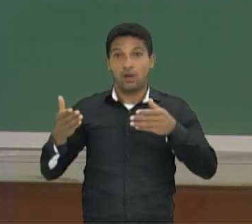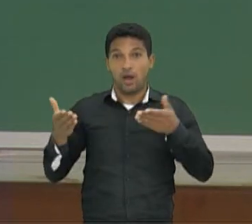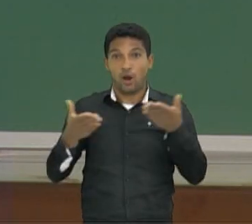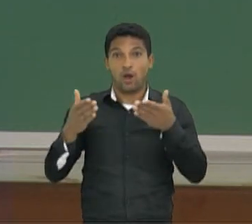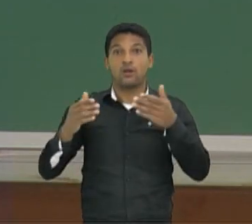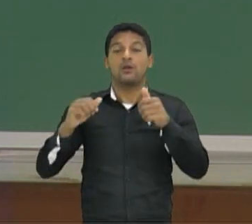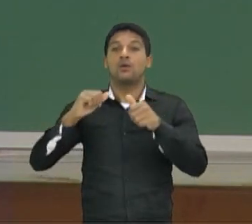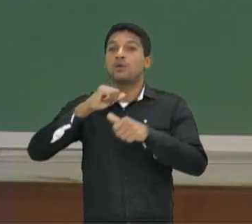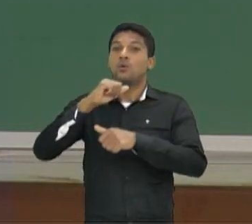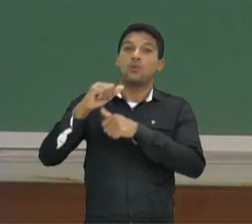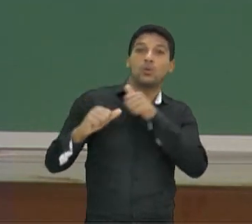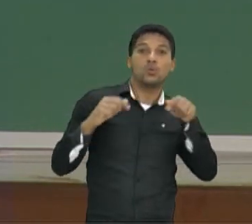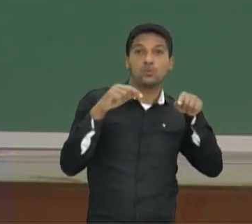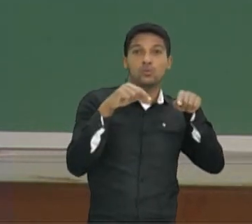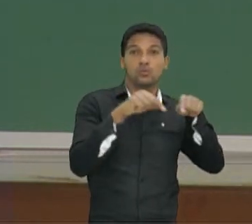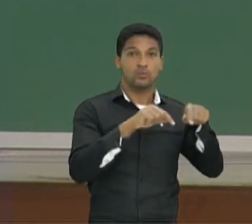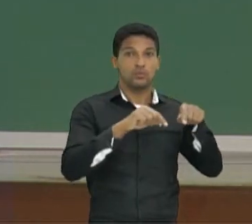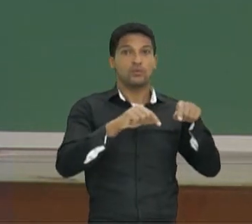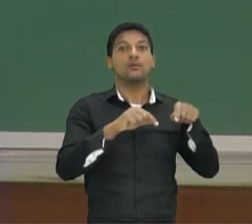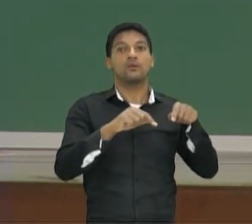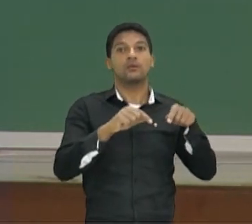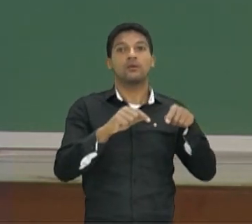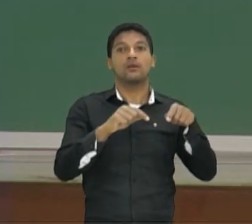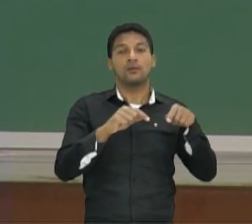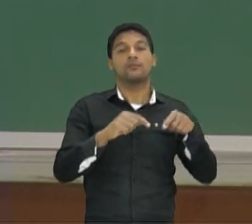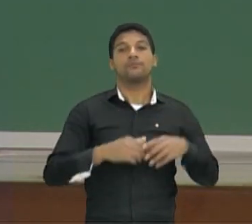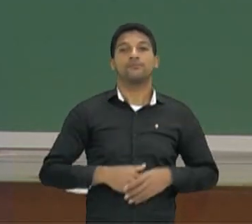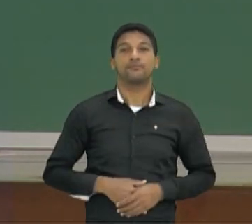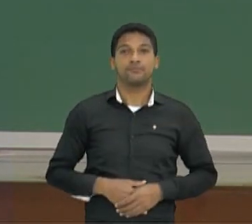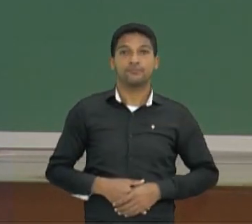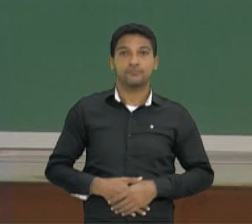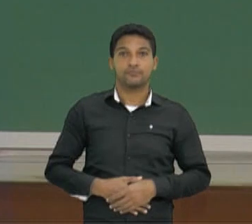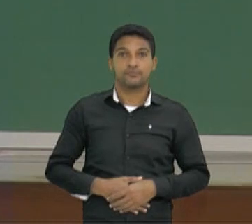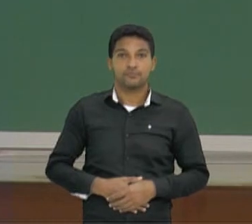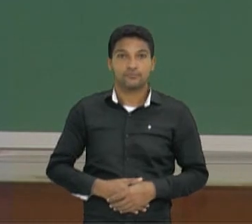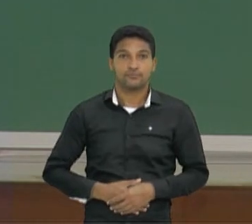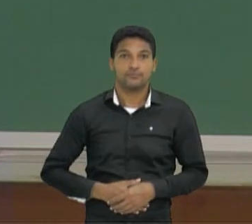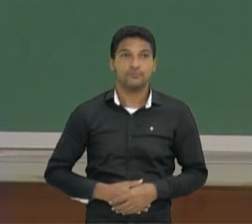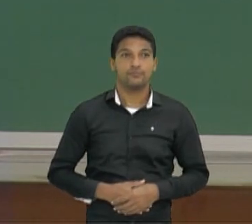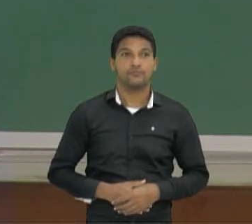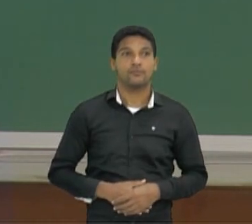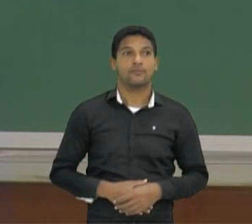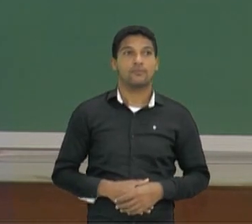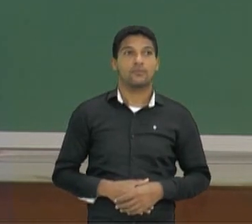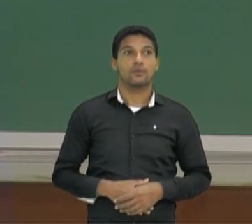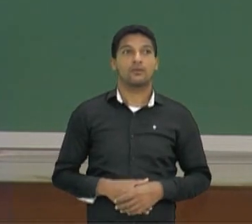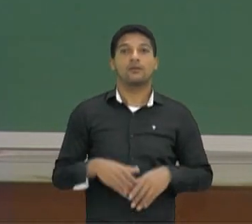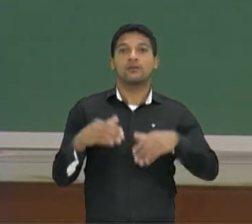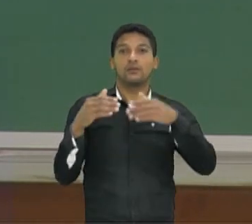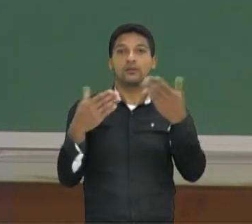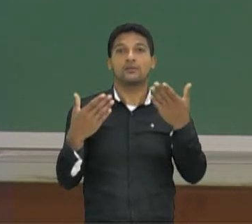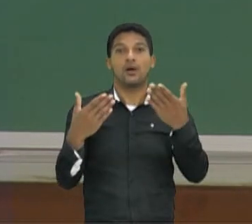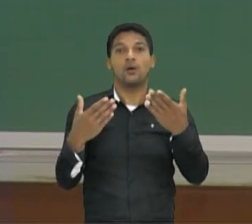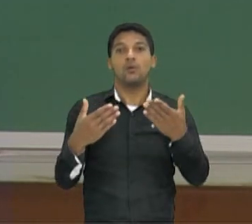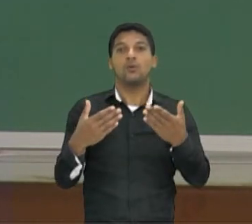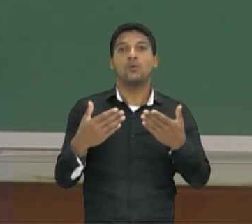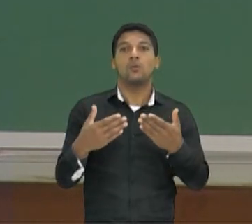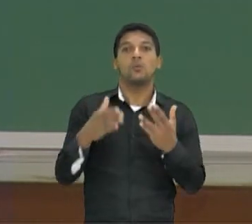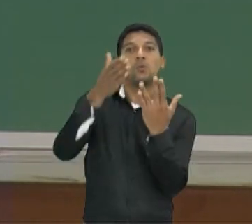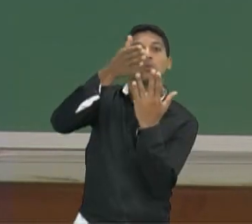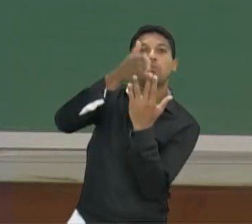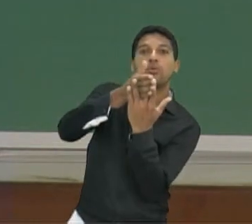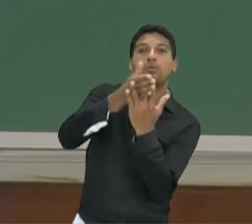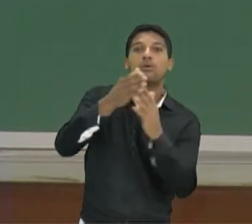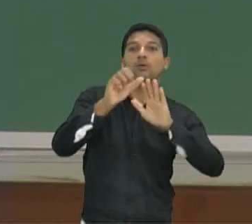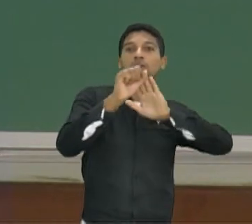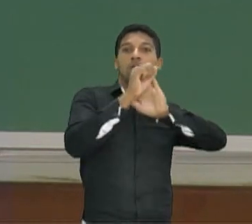ele surge a partir desse esporte, da inspiração dessa outra modalidade, né? Então, em meados do século XIX,